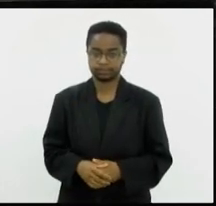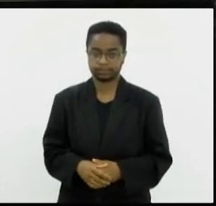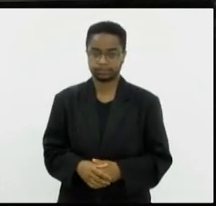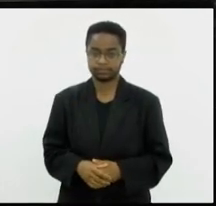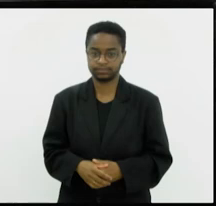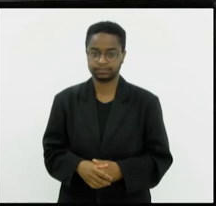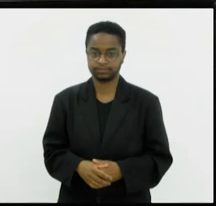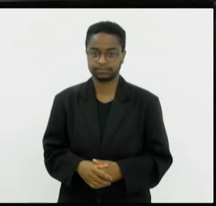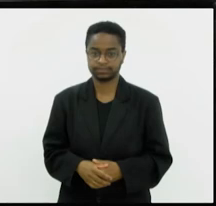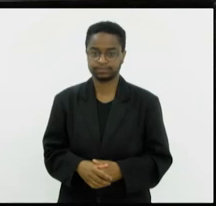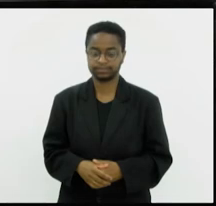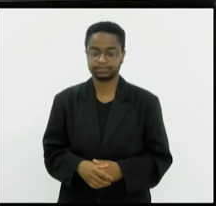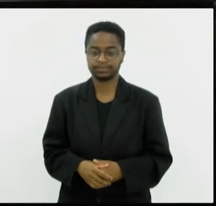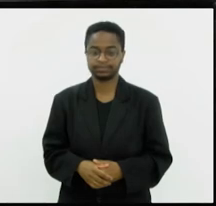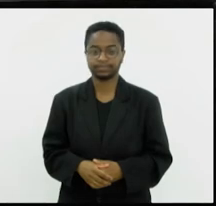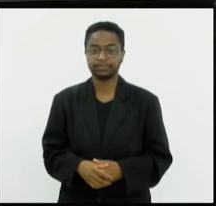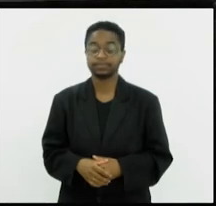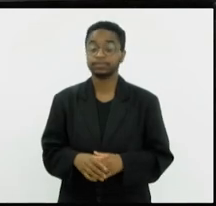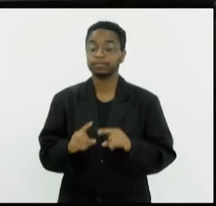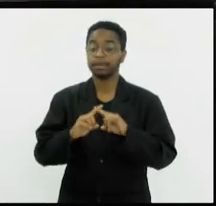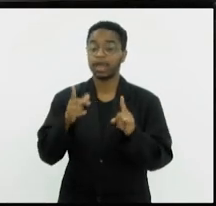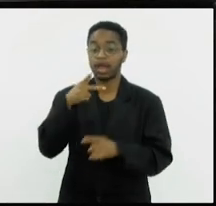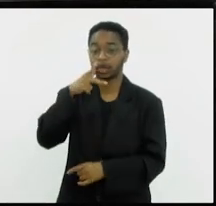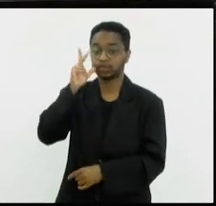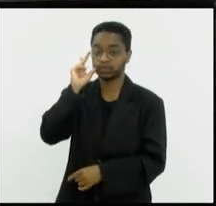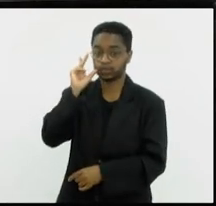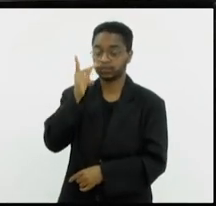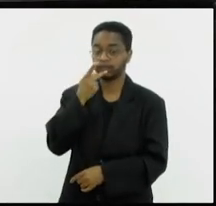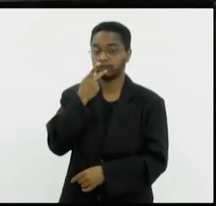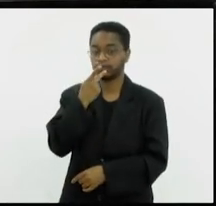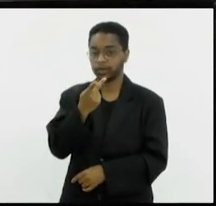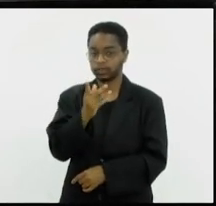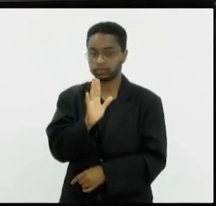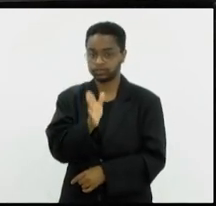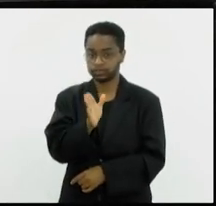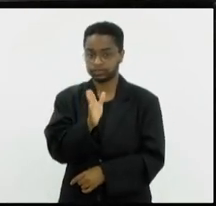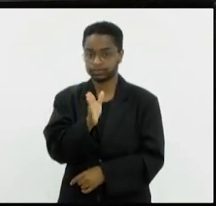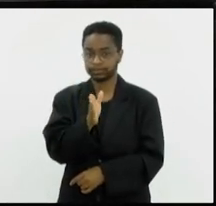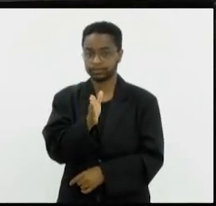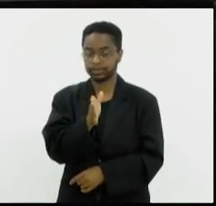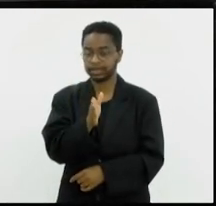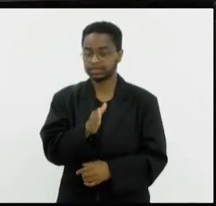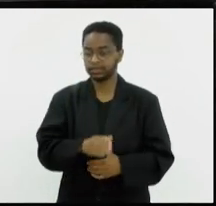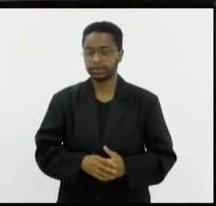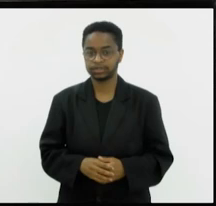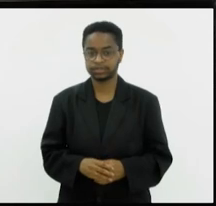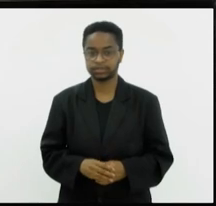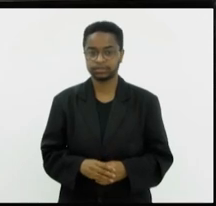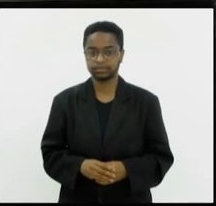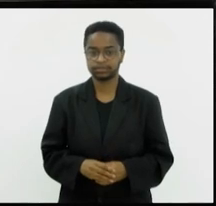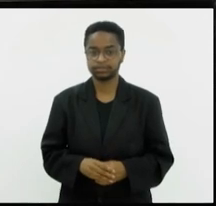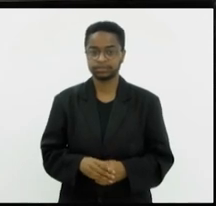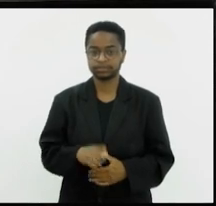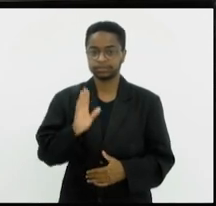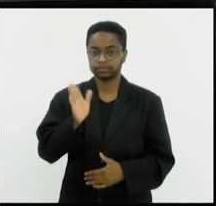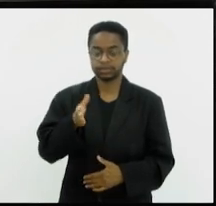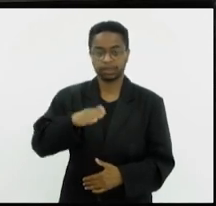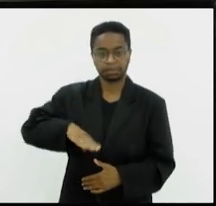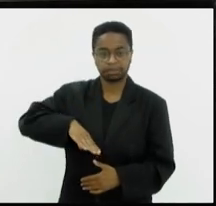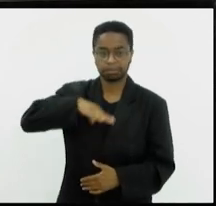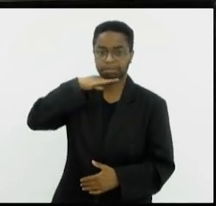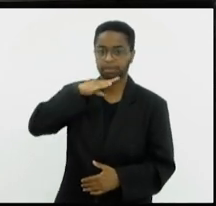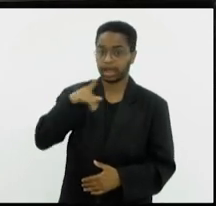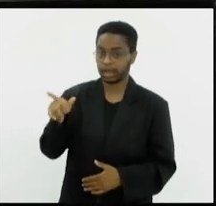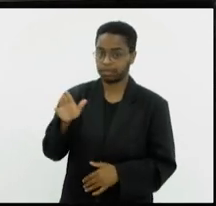calcinha ele já tinha dito anteontem que já estava de saco cheio palavras